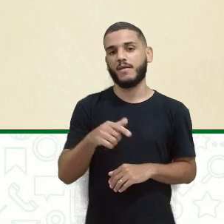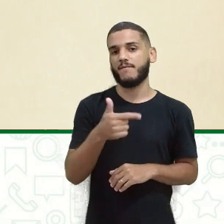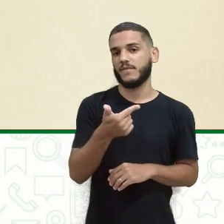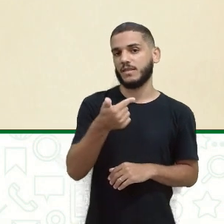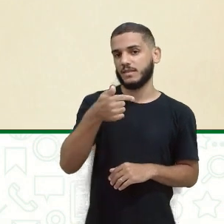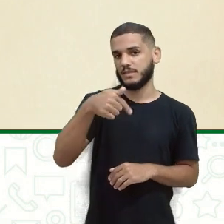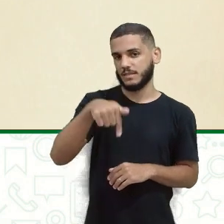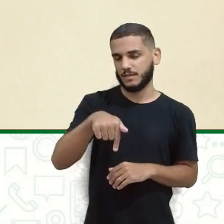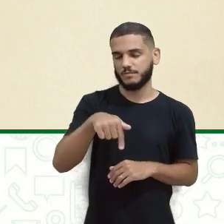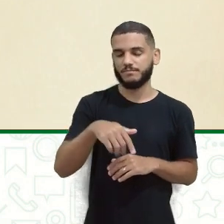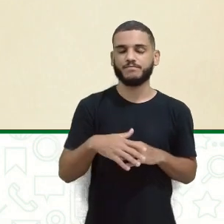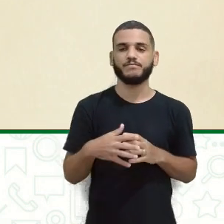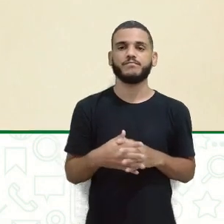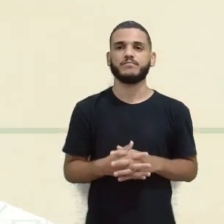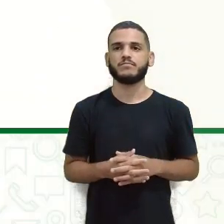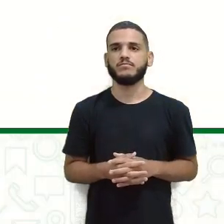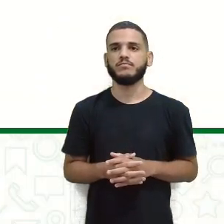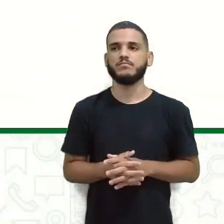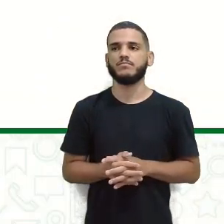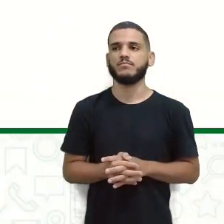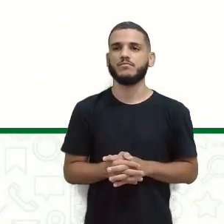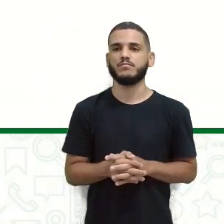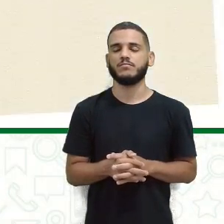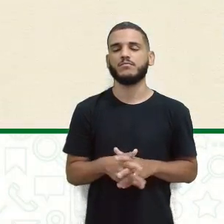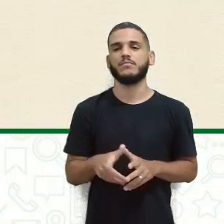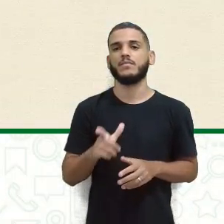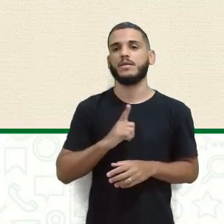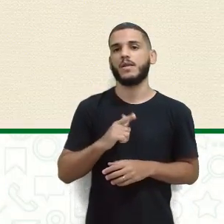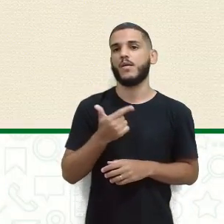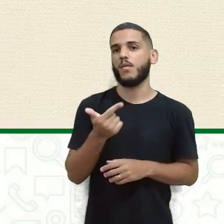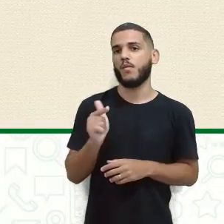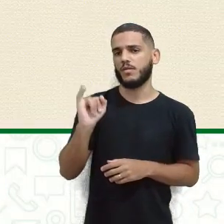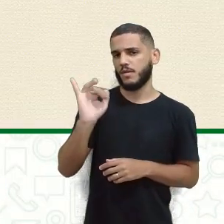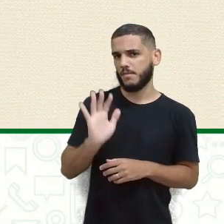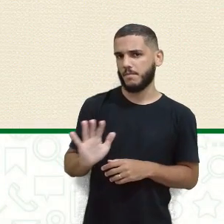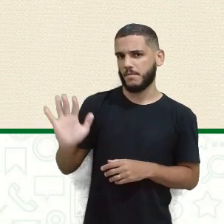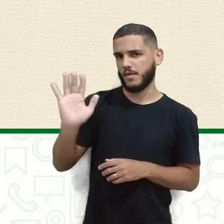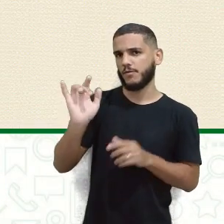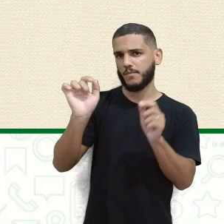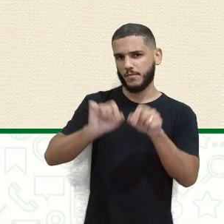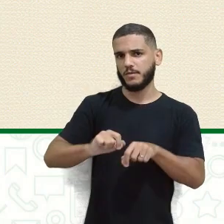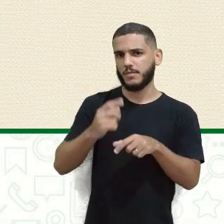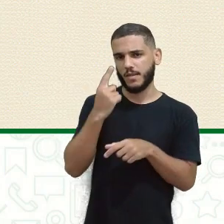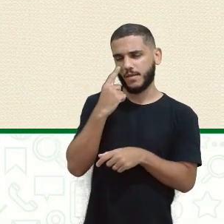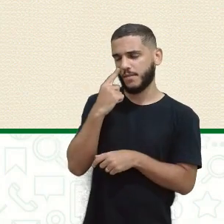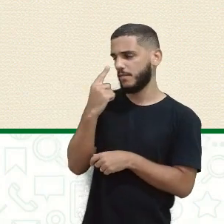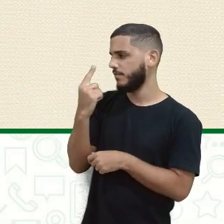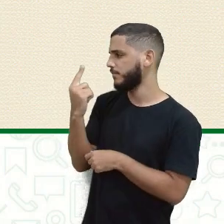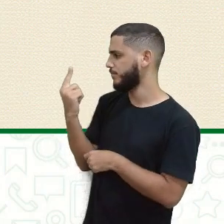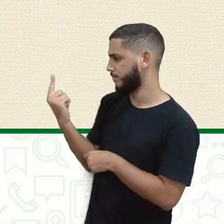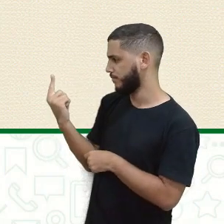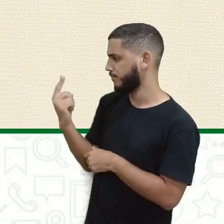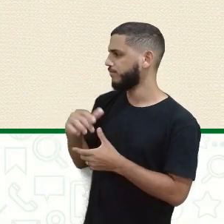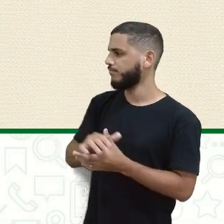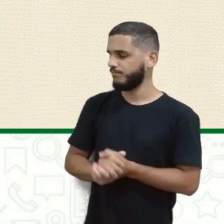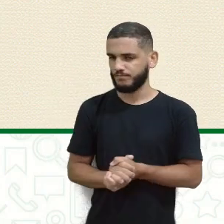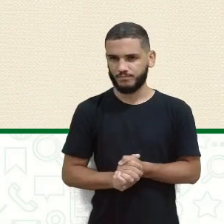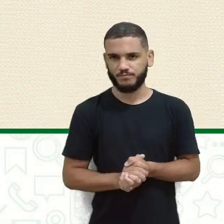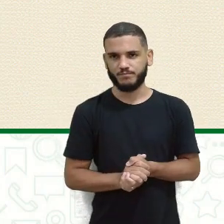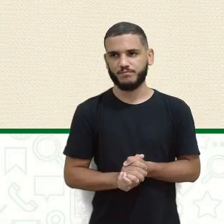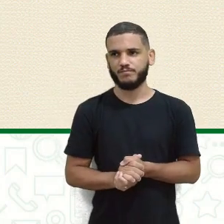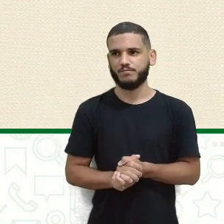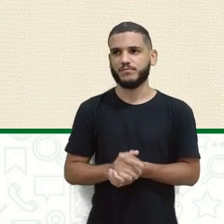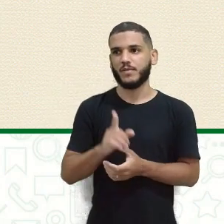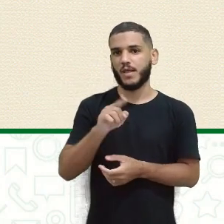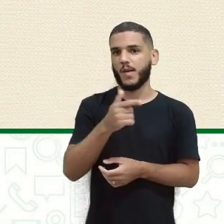27. E aí eu trouxe outra figura aqui, que a gente pode ver, ó, isso daí